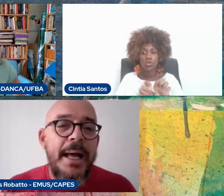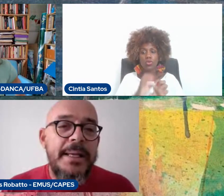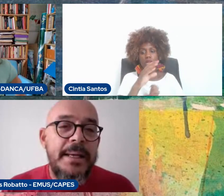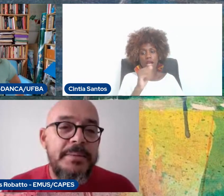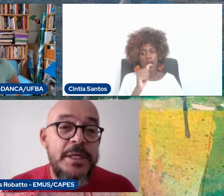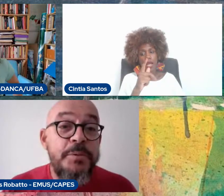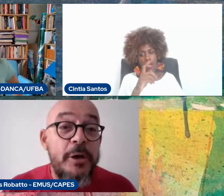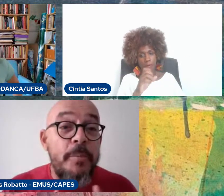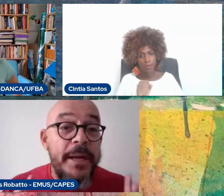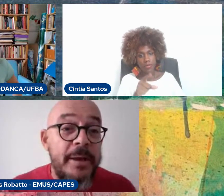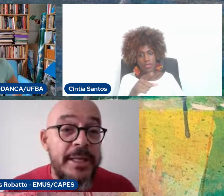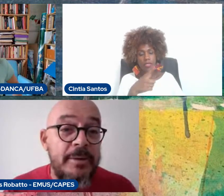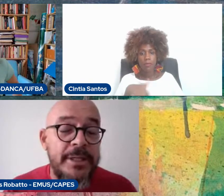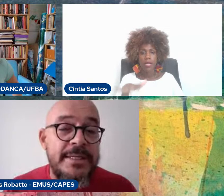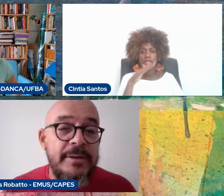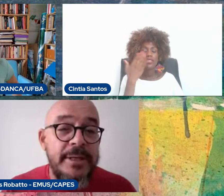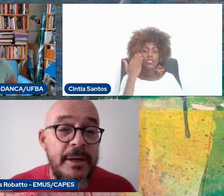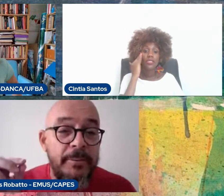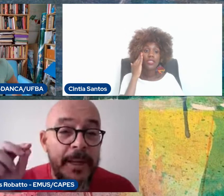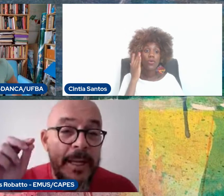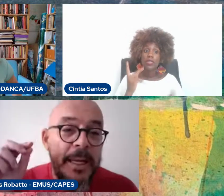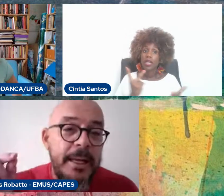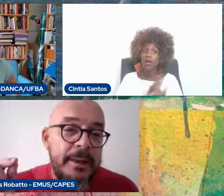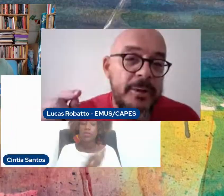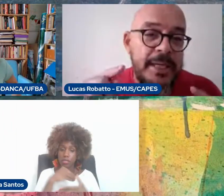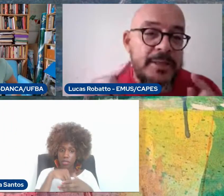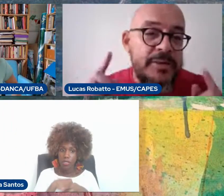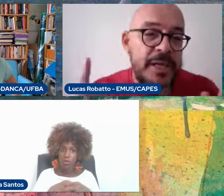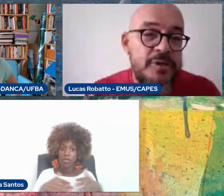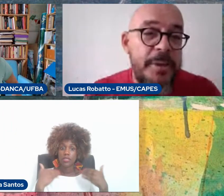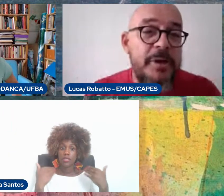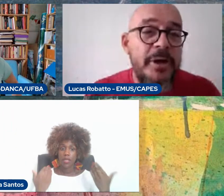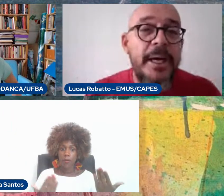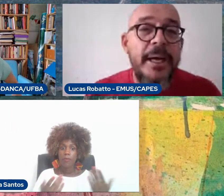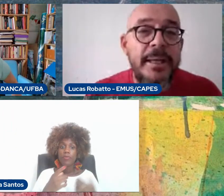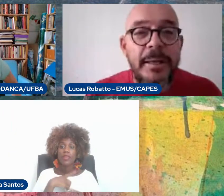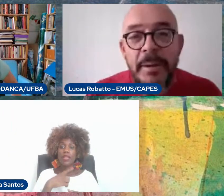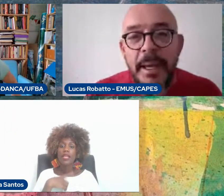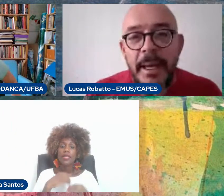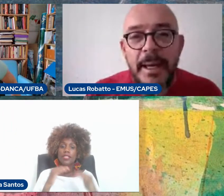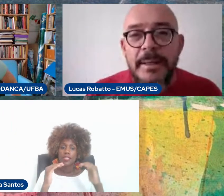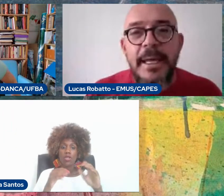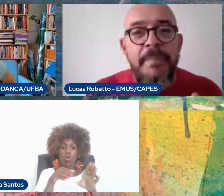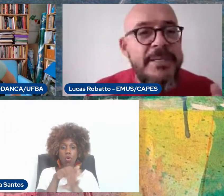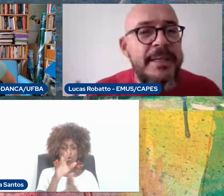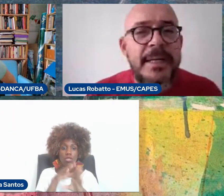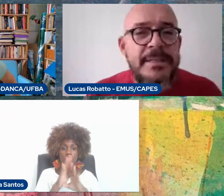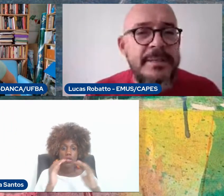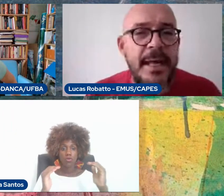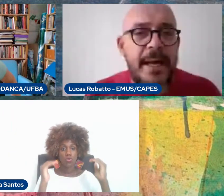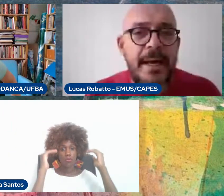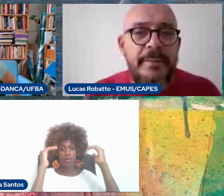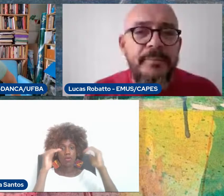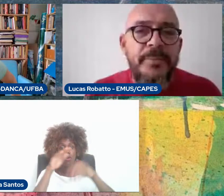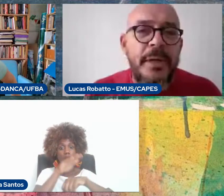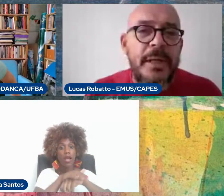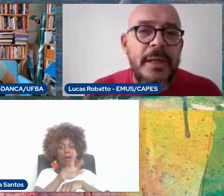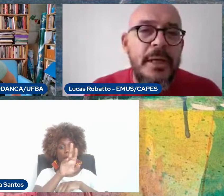para a gente poder compreender o que está acontecendo. Então, tem esse Conselho Superior que tem representantes